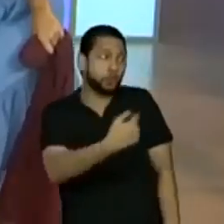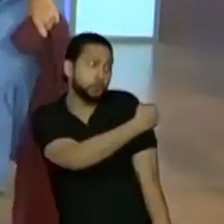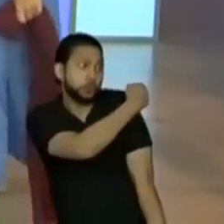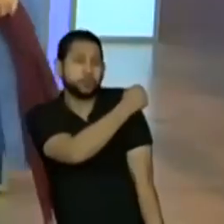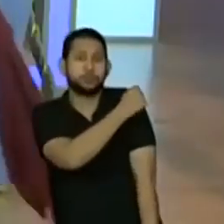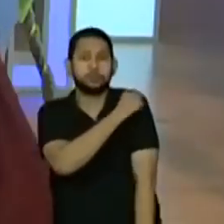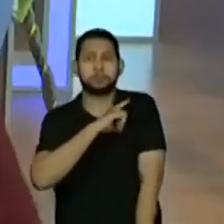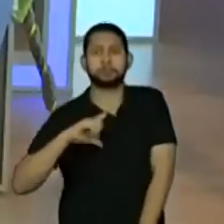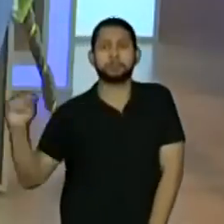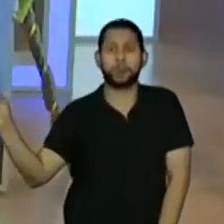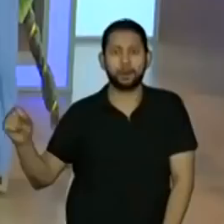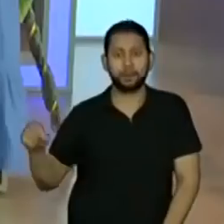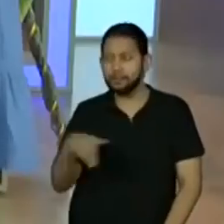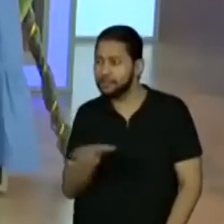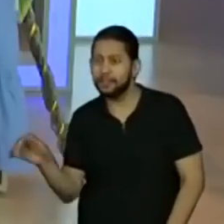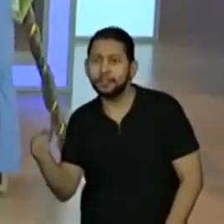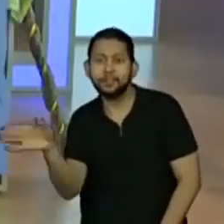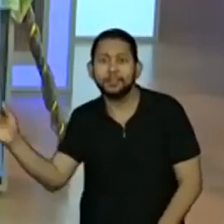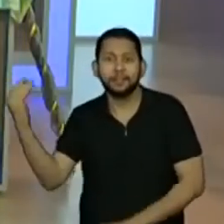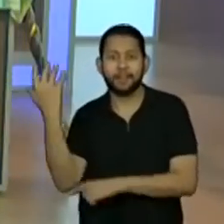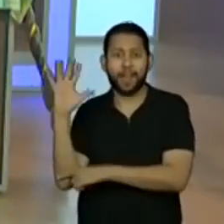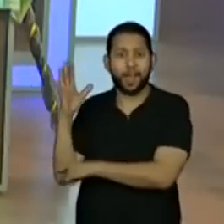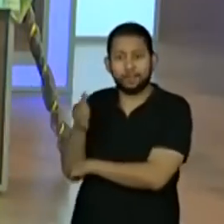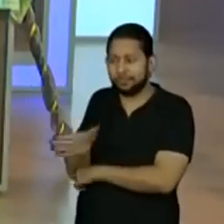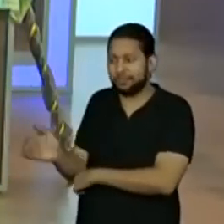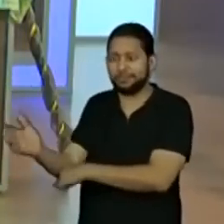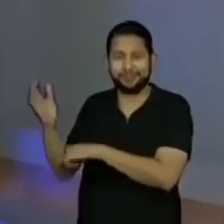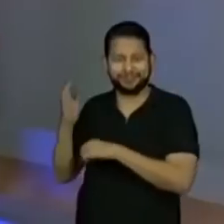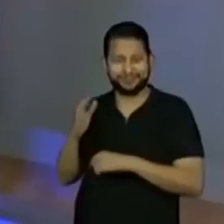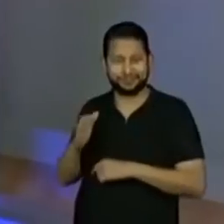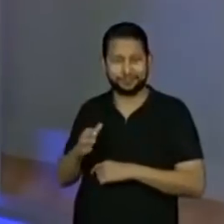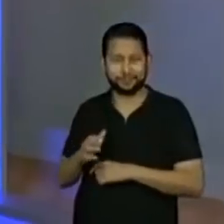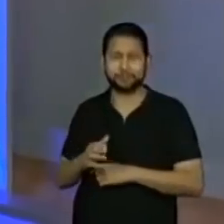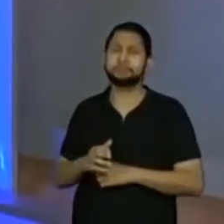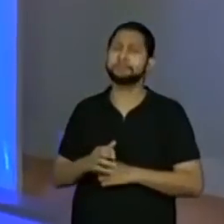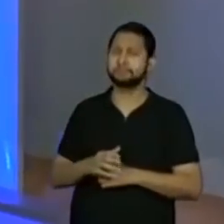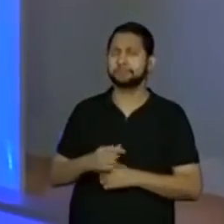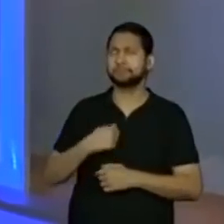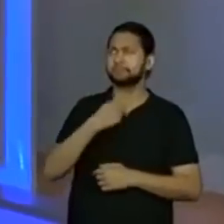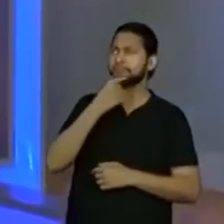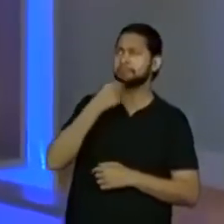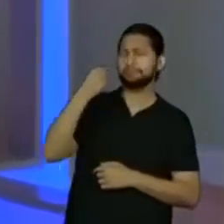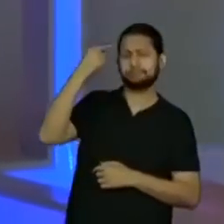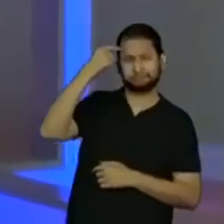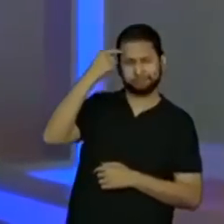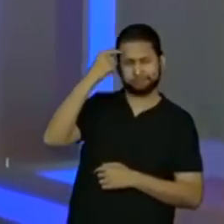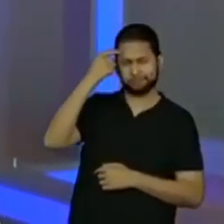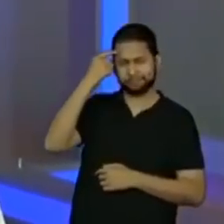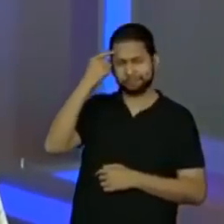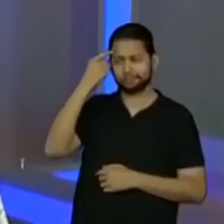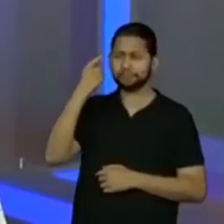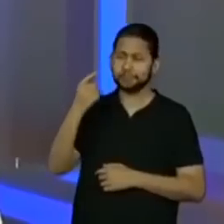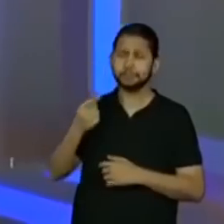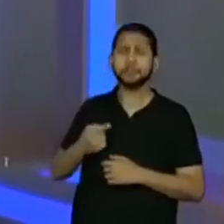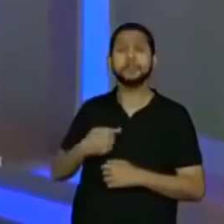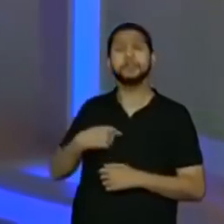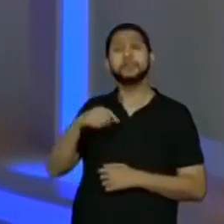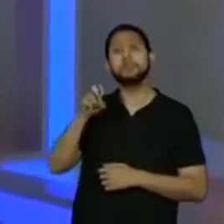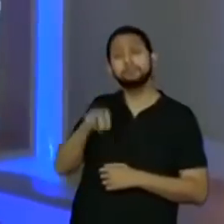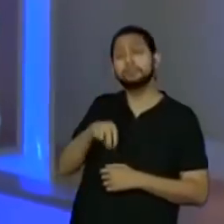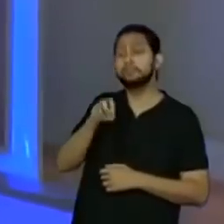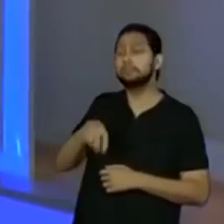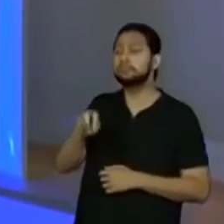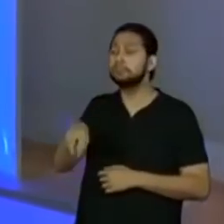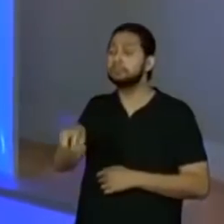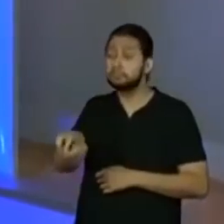embora, entrando mata dentro. Pois bem, o príncipe deixou a